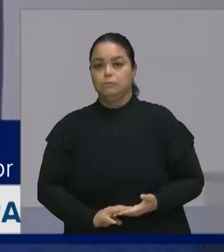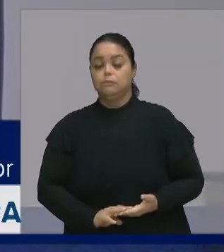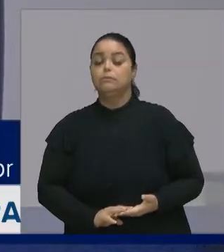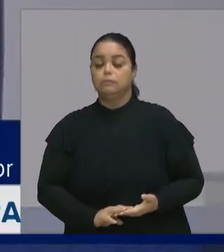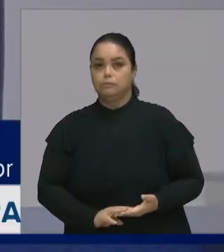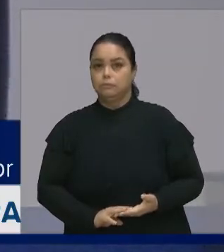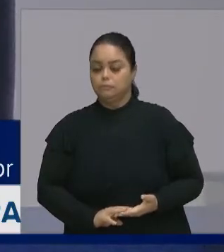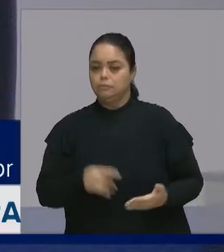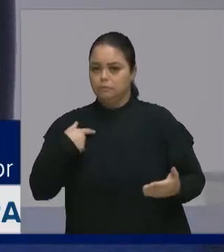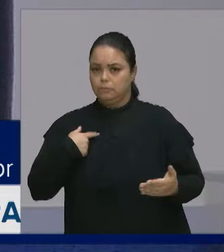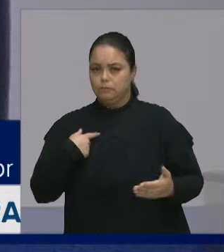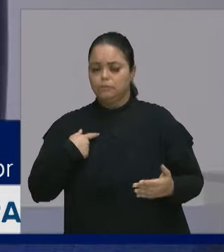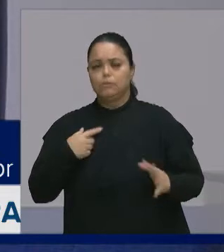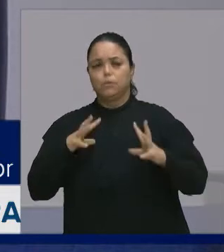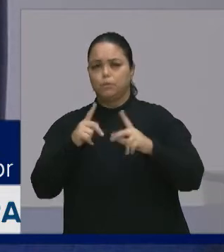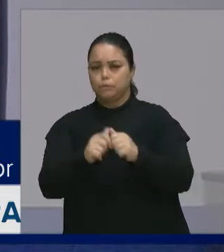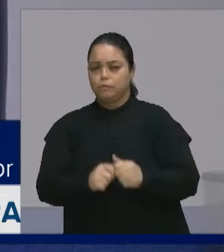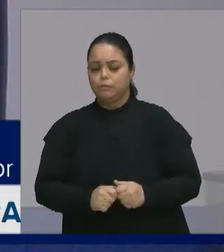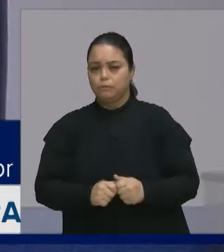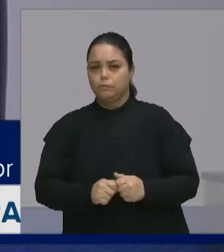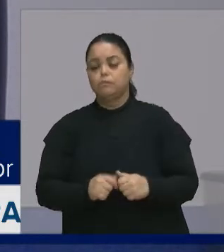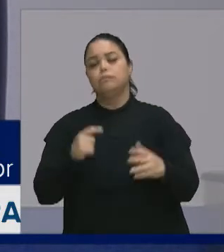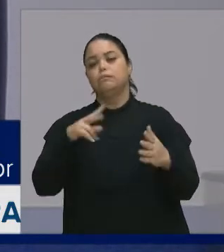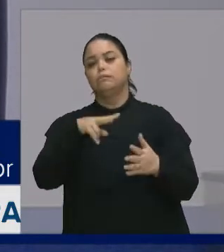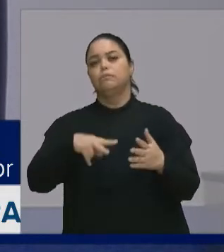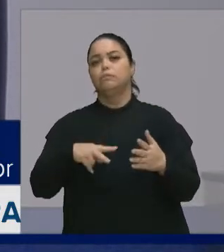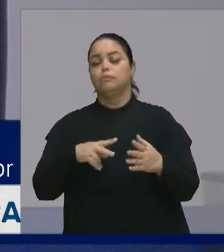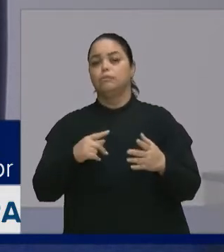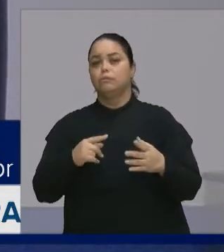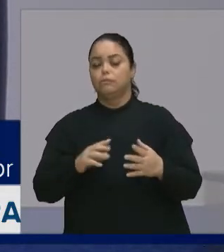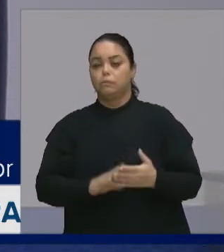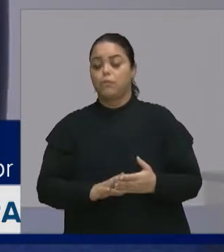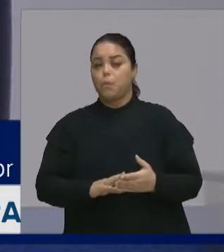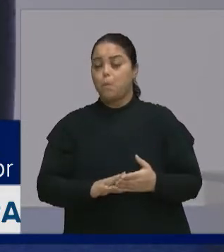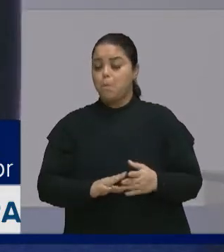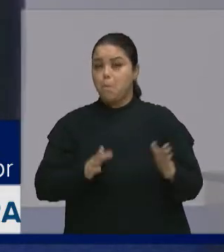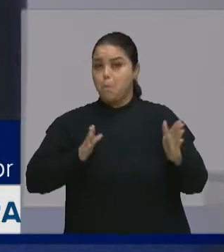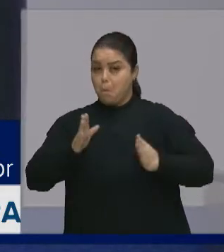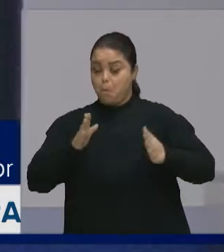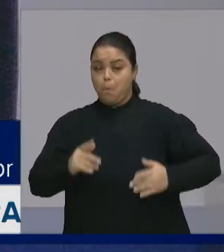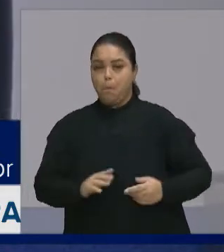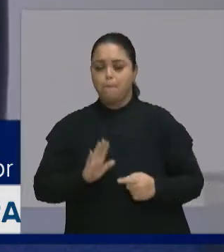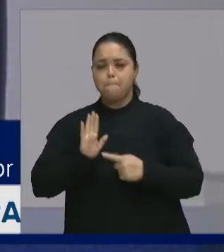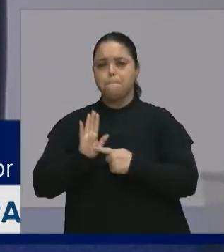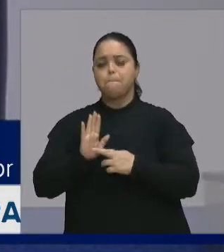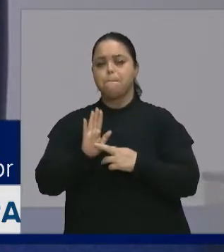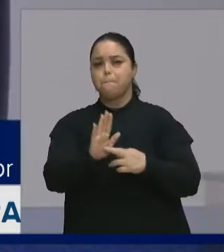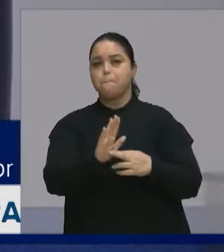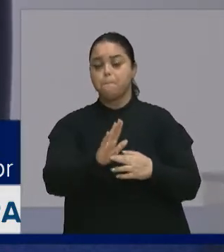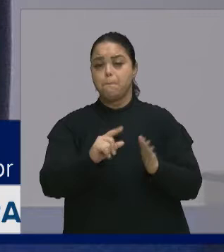Designação às comissões permanentes. Fixação dos respectivos prazos para apresentação de emendas.